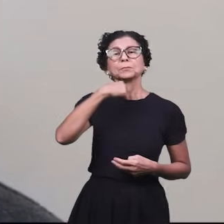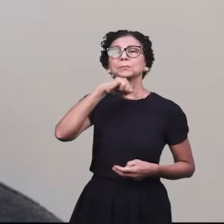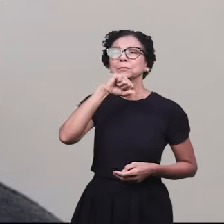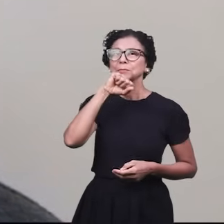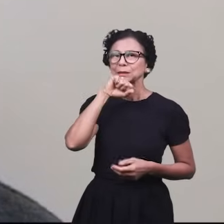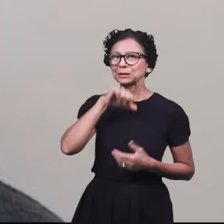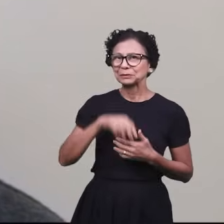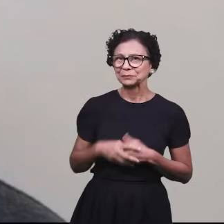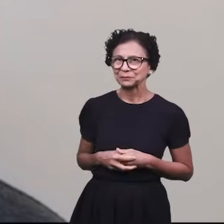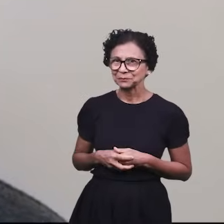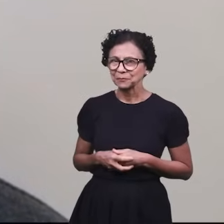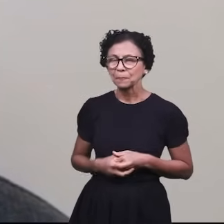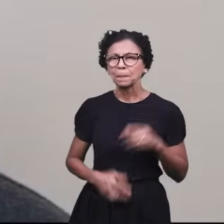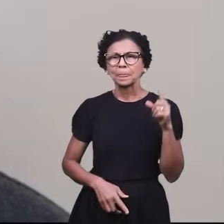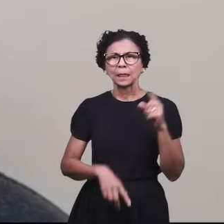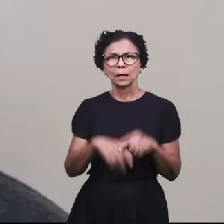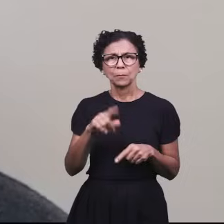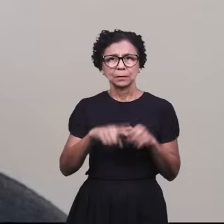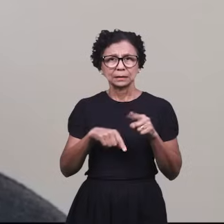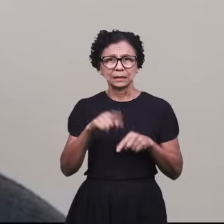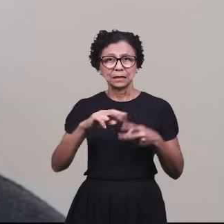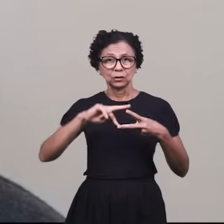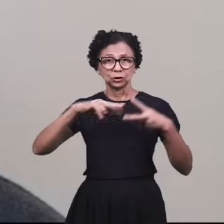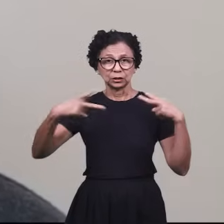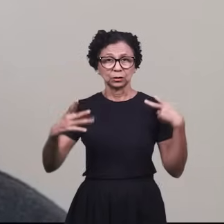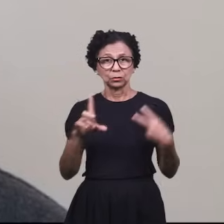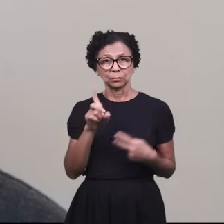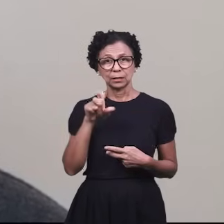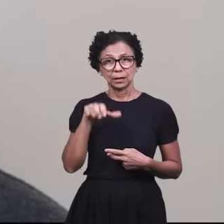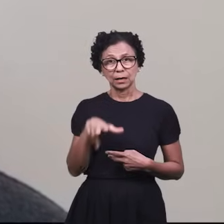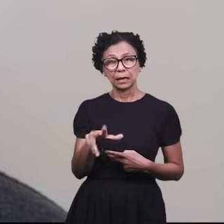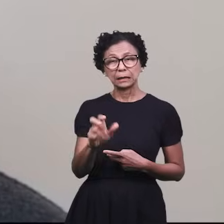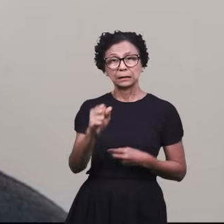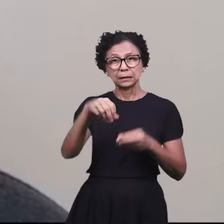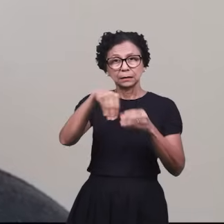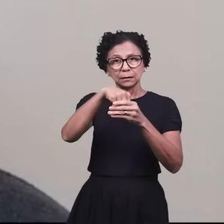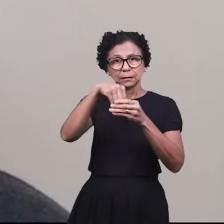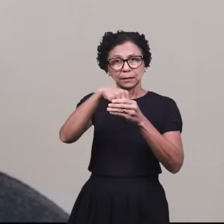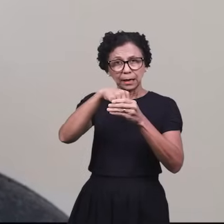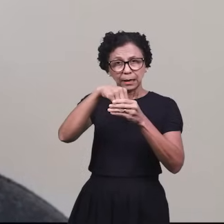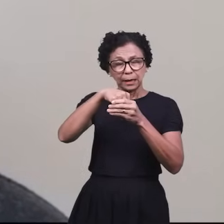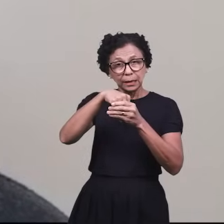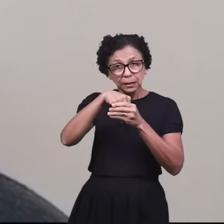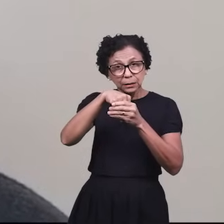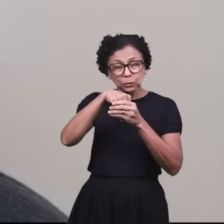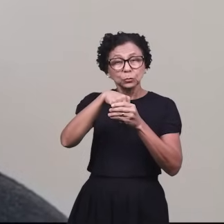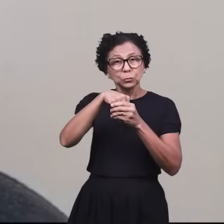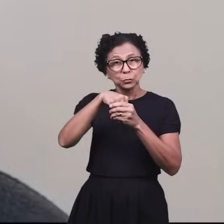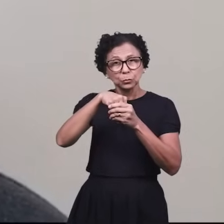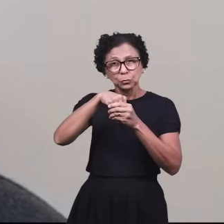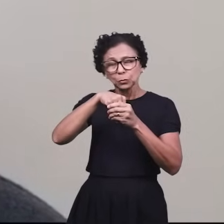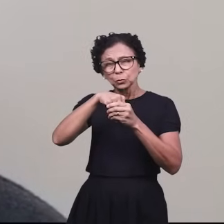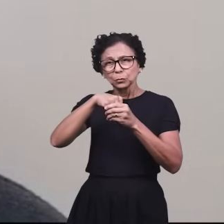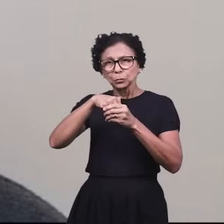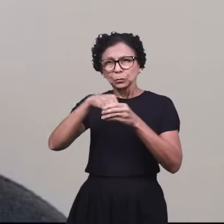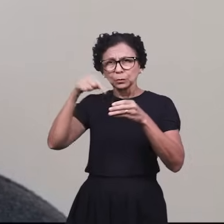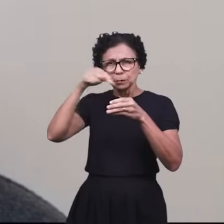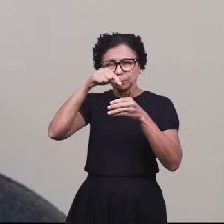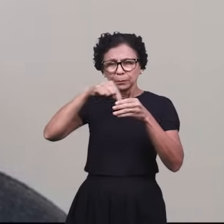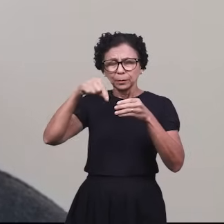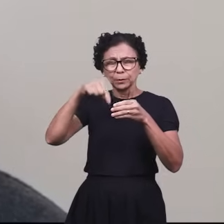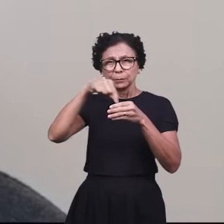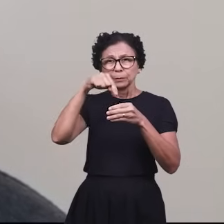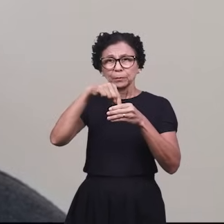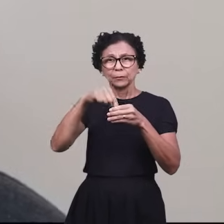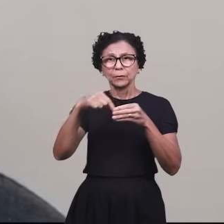nossa mãe. O material genético, o DNA, ele contém as